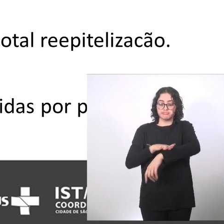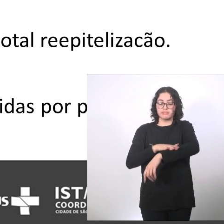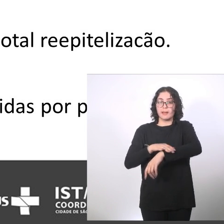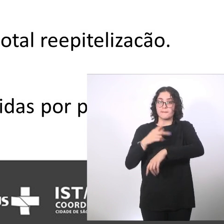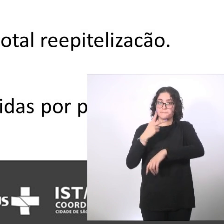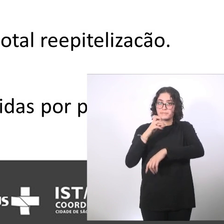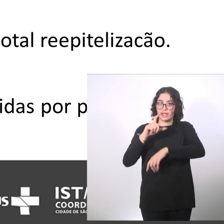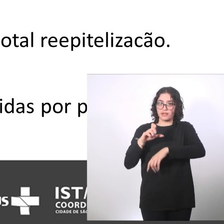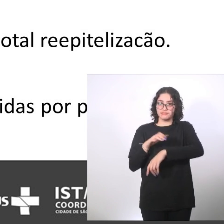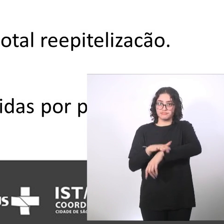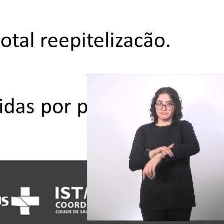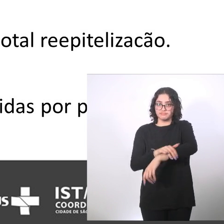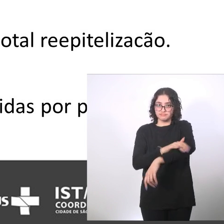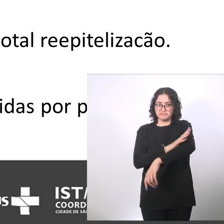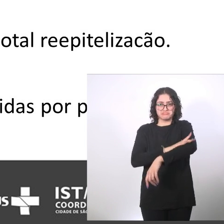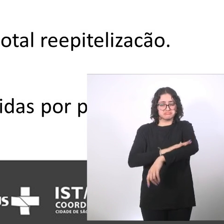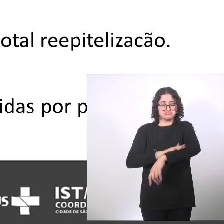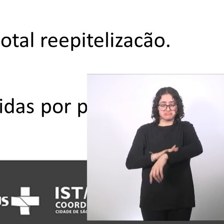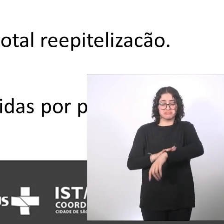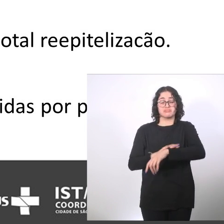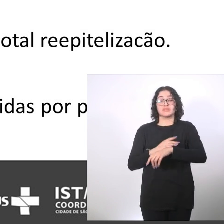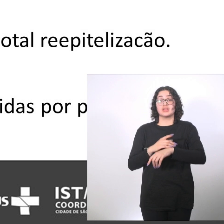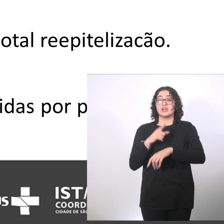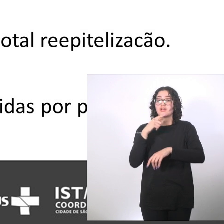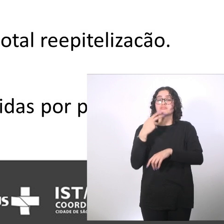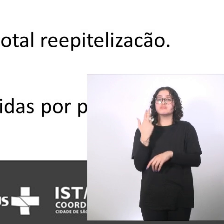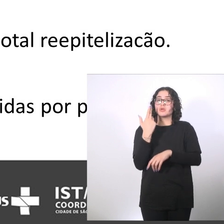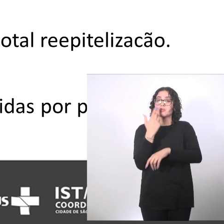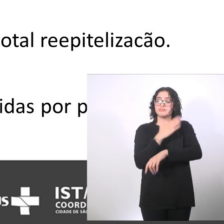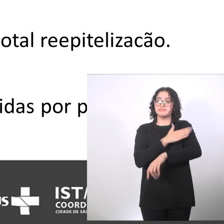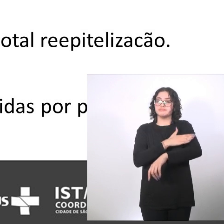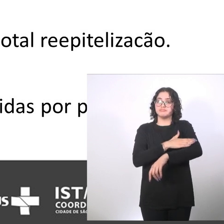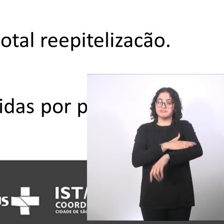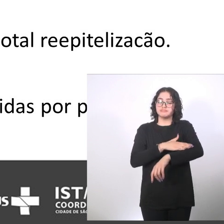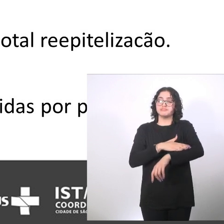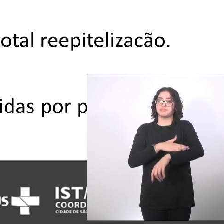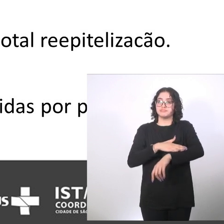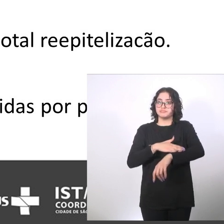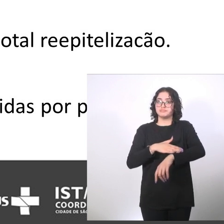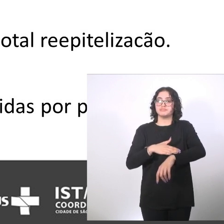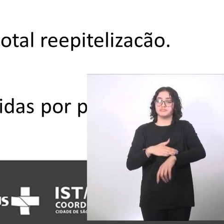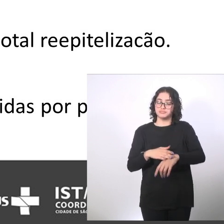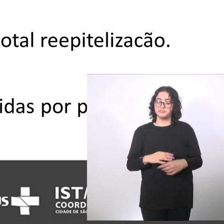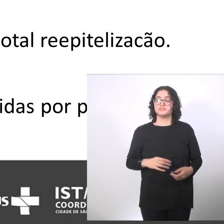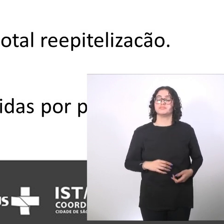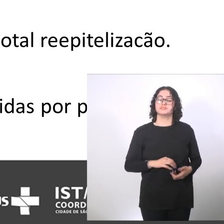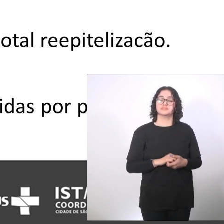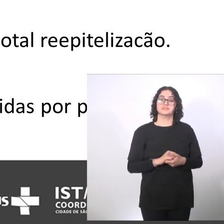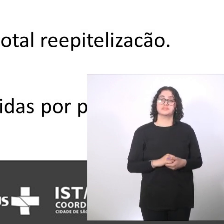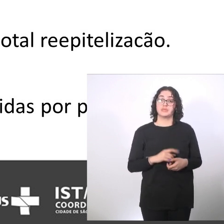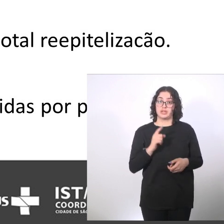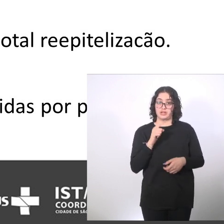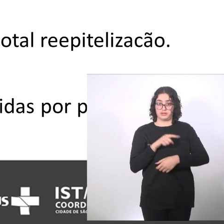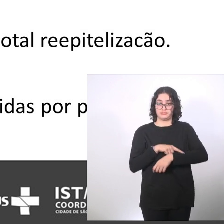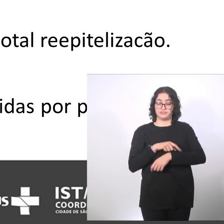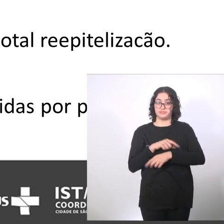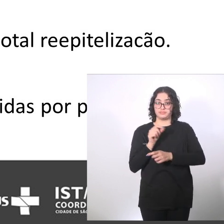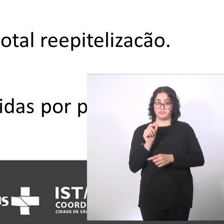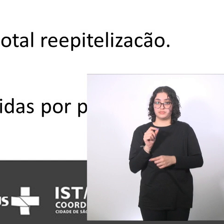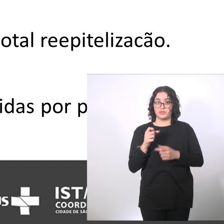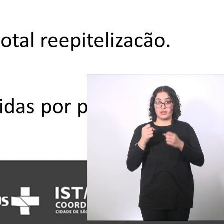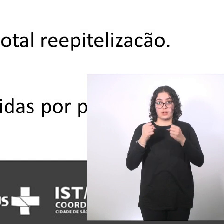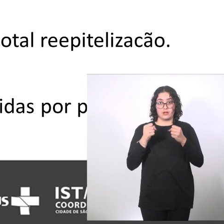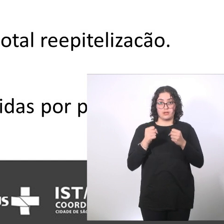pele que fica embaixo dessa crosta, ela se reepiteliza completamente. Essas lesões, elas podem